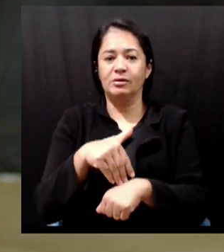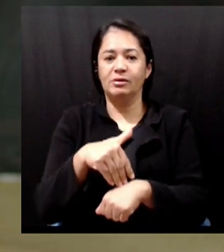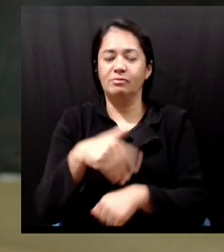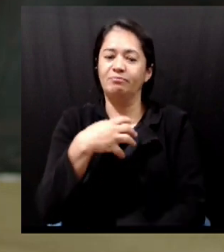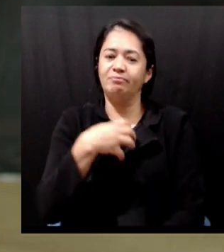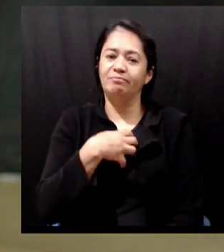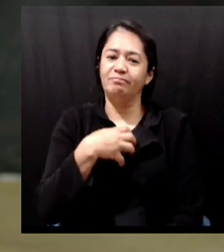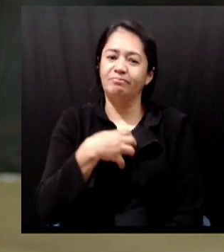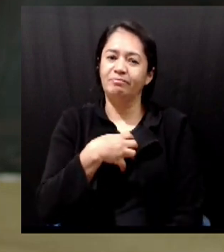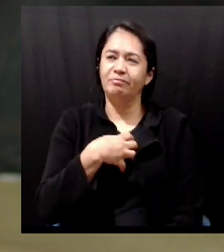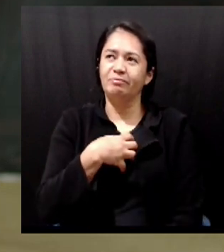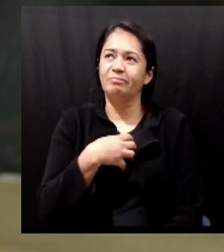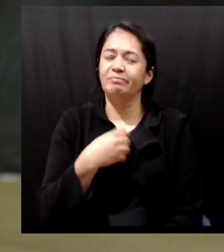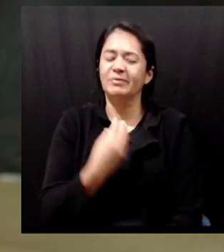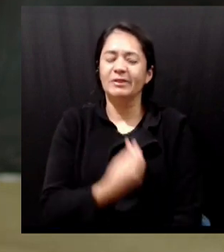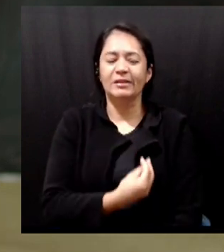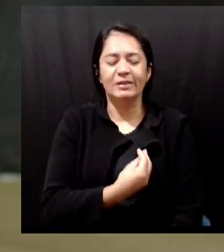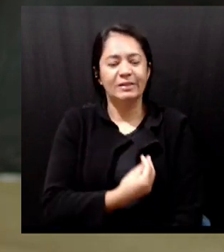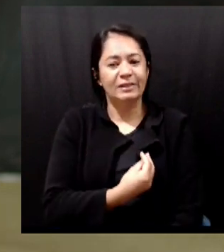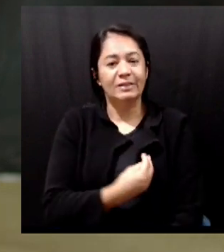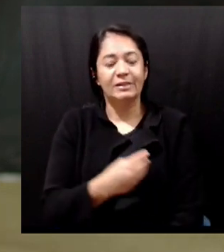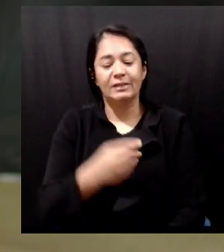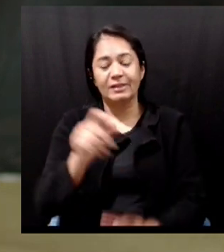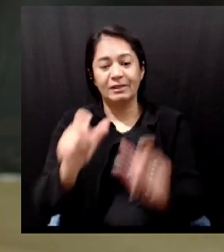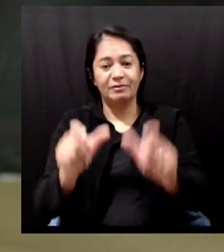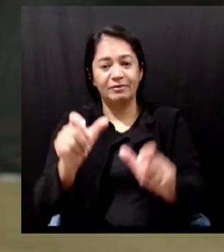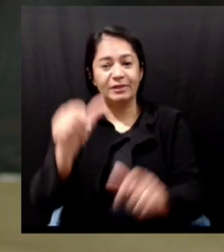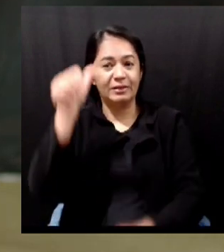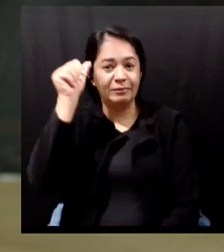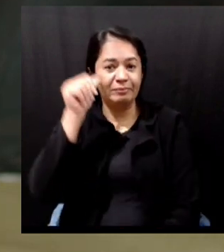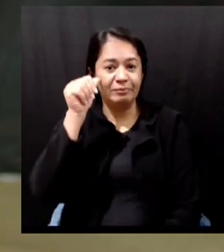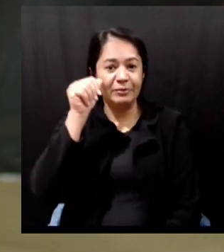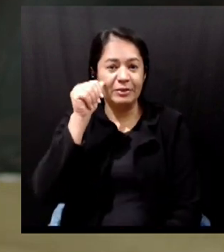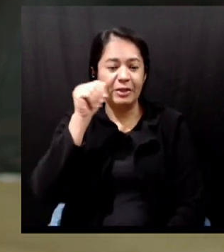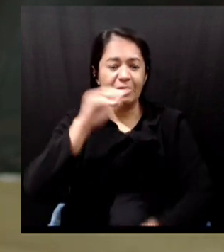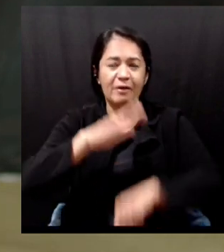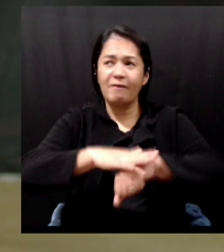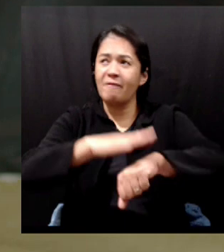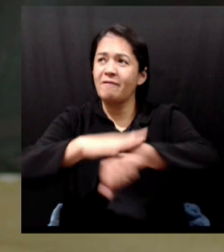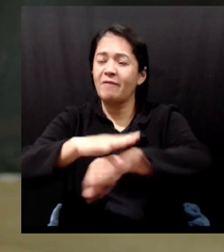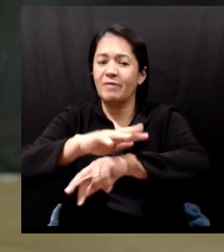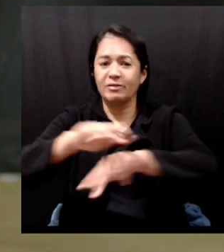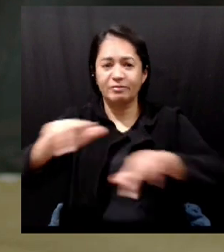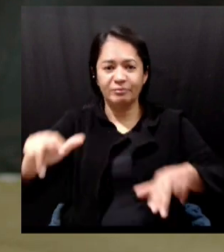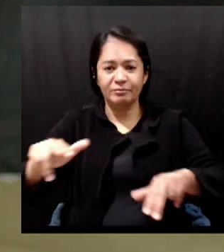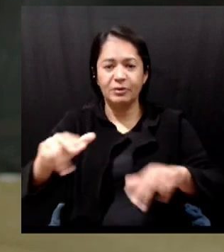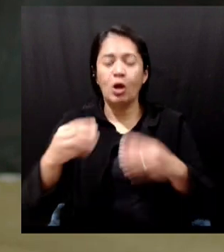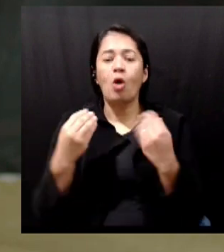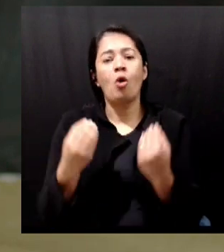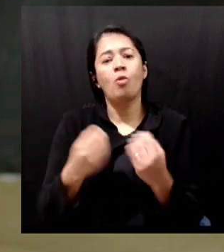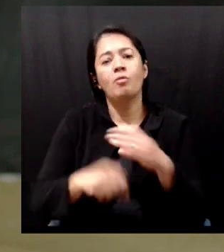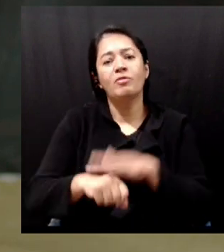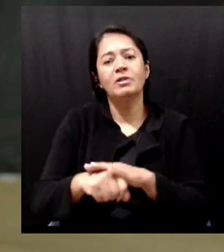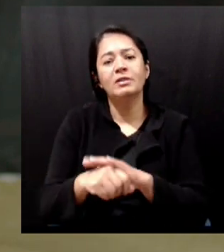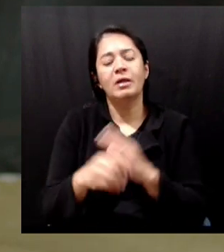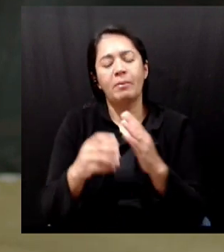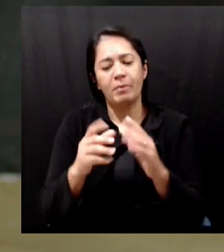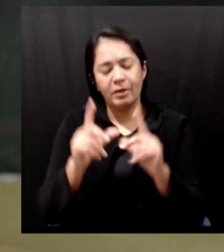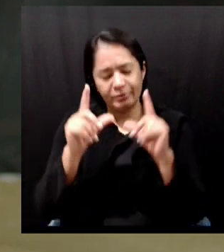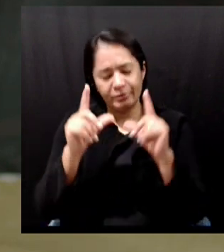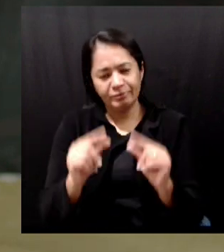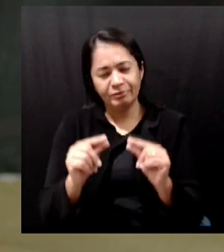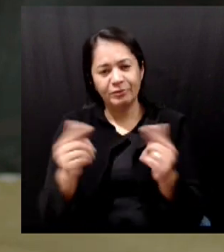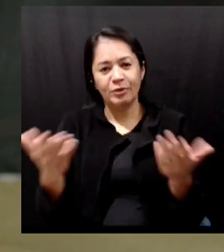mulheres multitarefas, né? E o que pode ser feito para aliviar esse peso invisível? Para essa conversa, nós